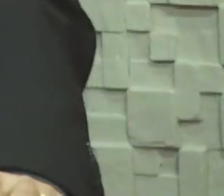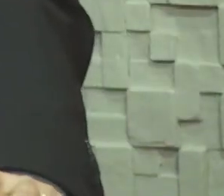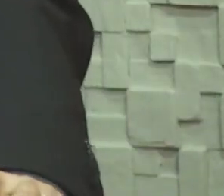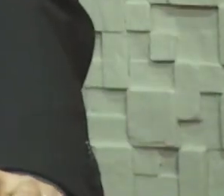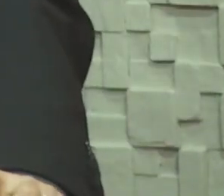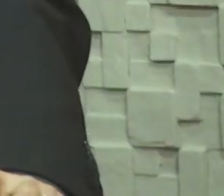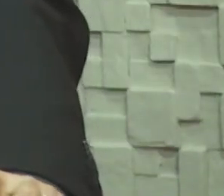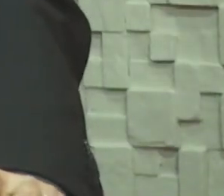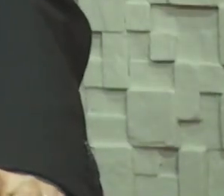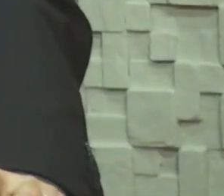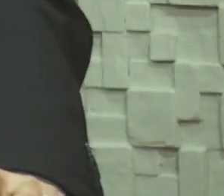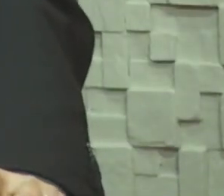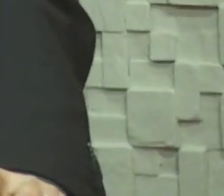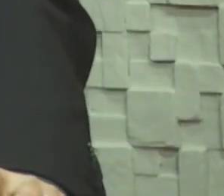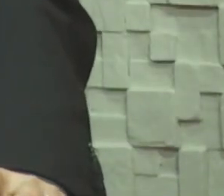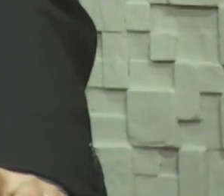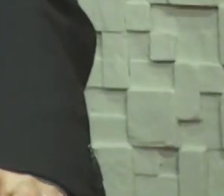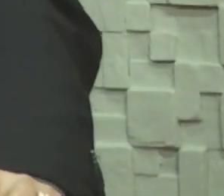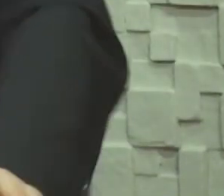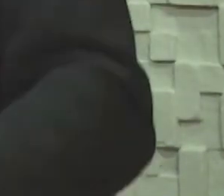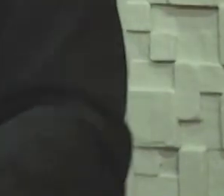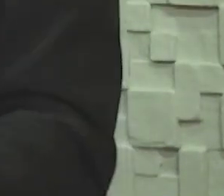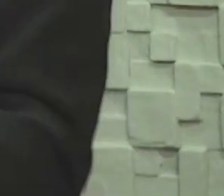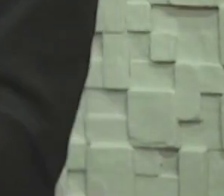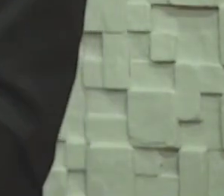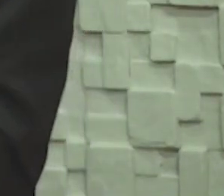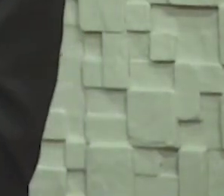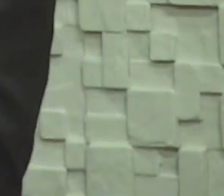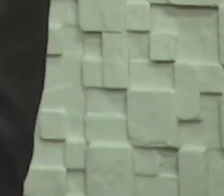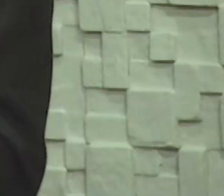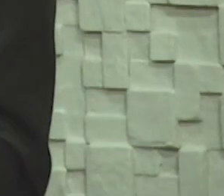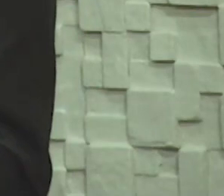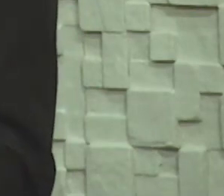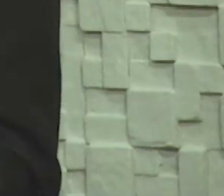e nós temos dois problemas graves ali um que